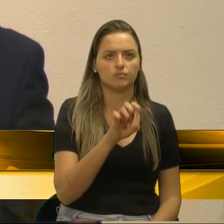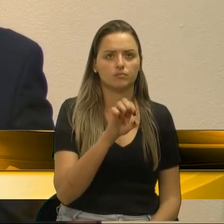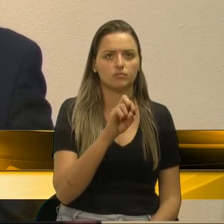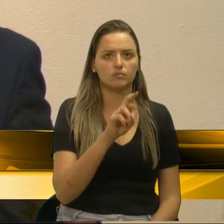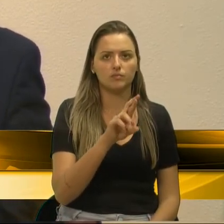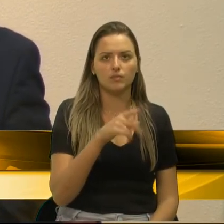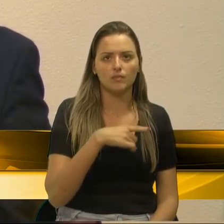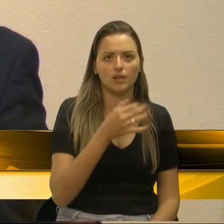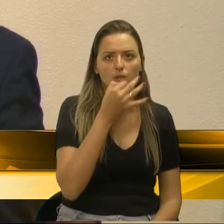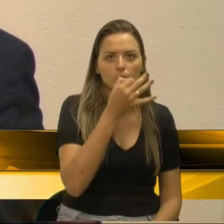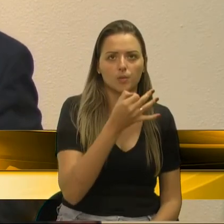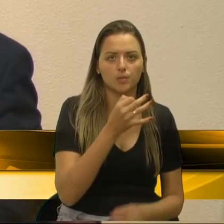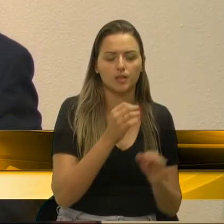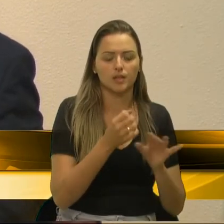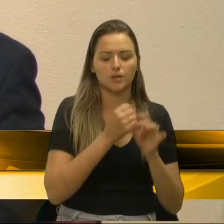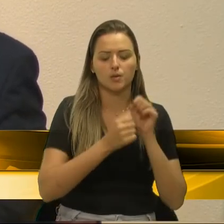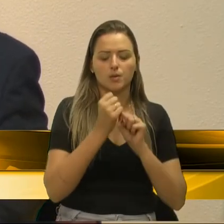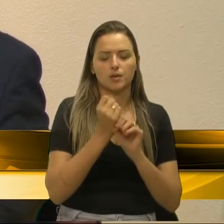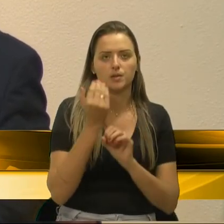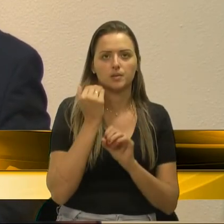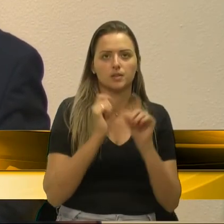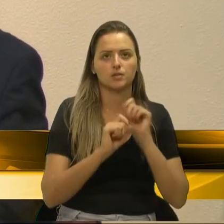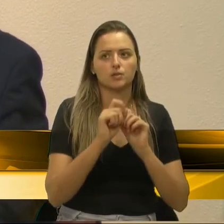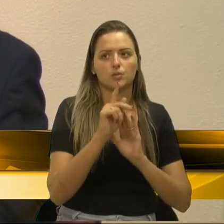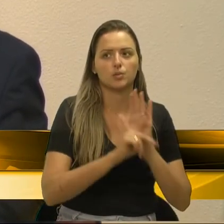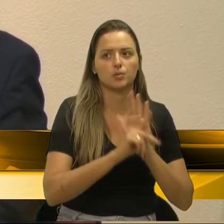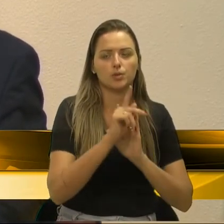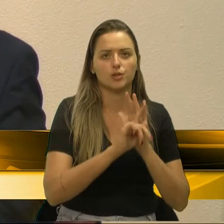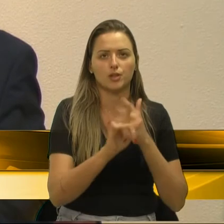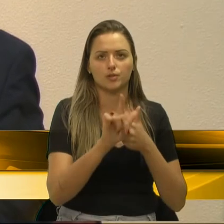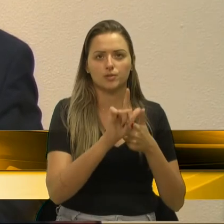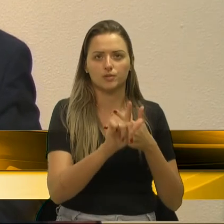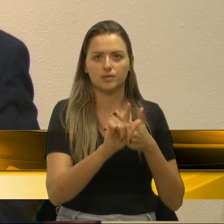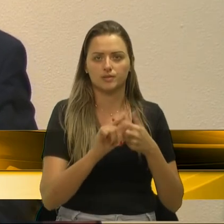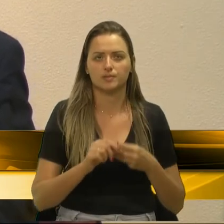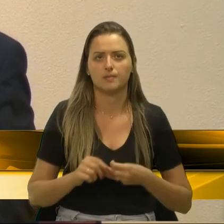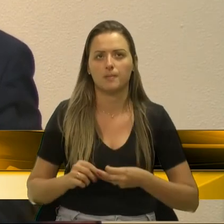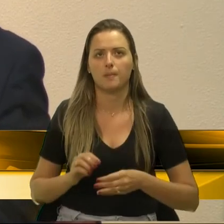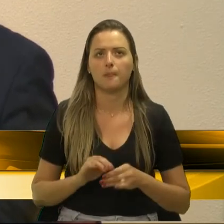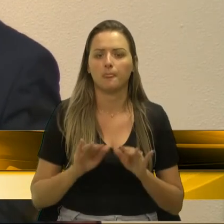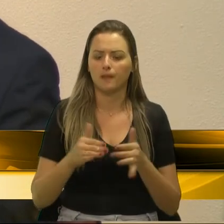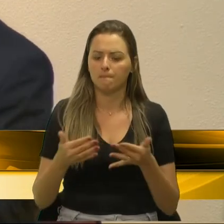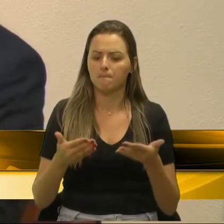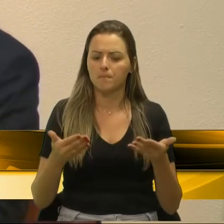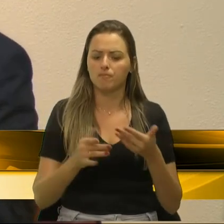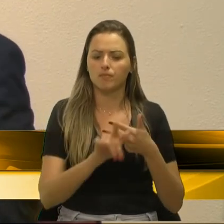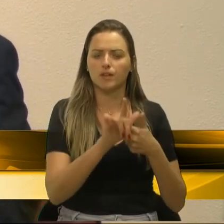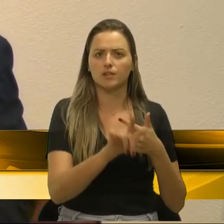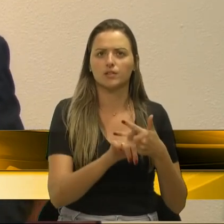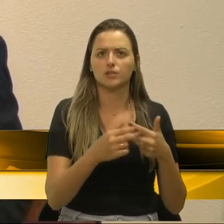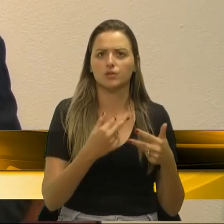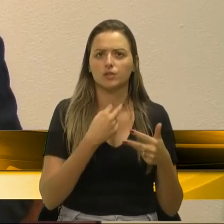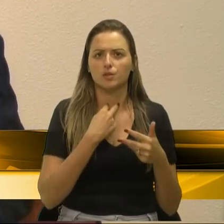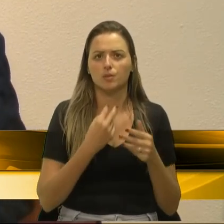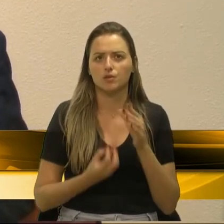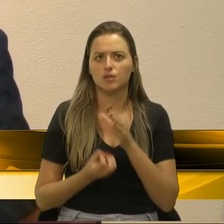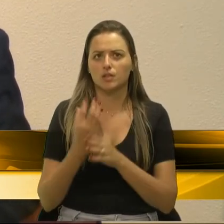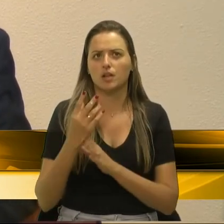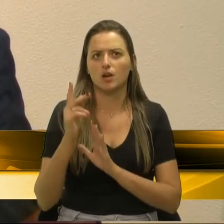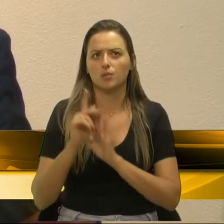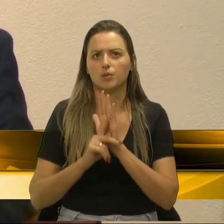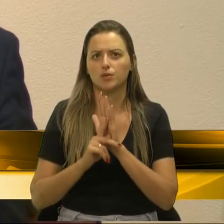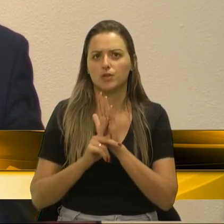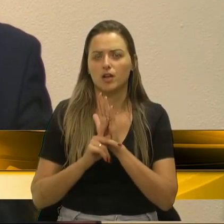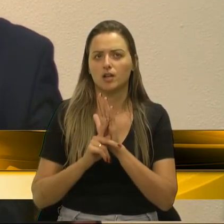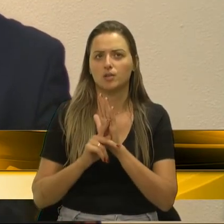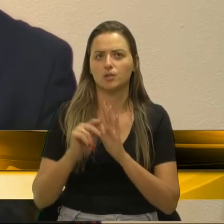passado em relação a esse projeto do Legislativo? Então agora o Legislativo não pode fazer um projeto